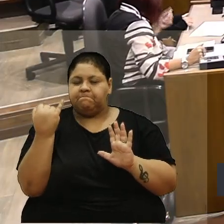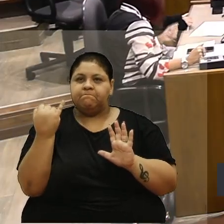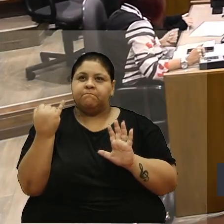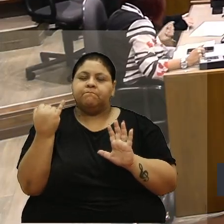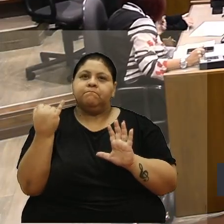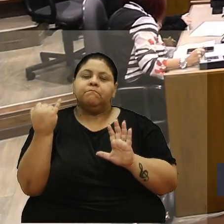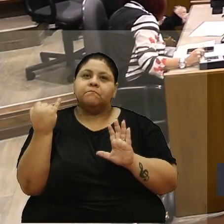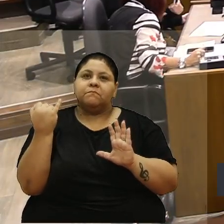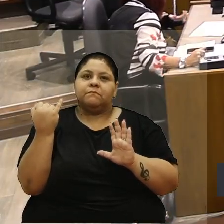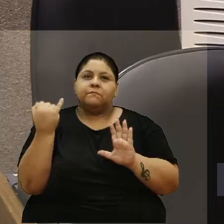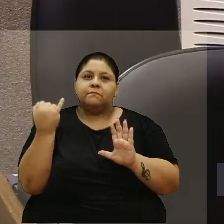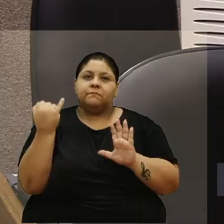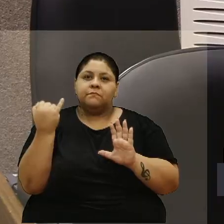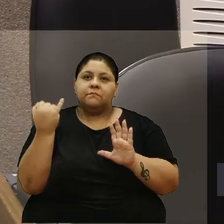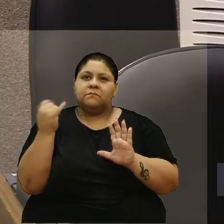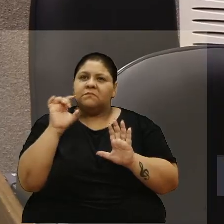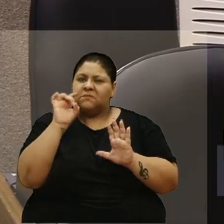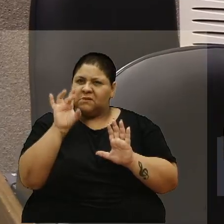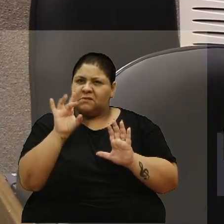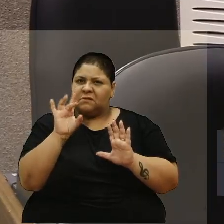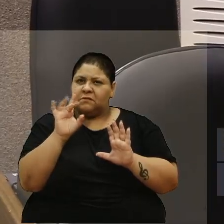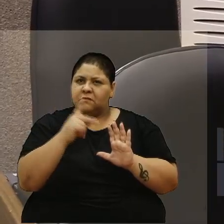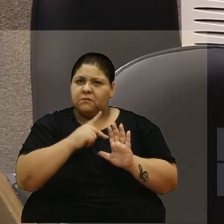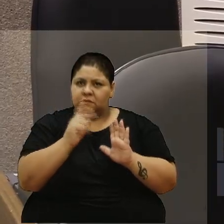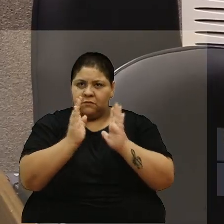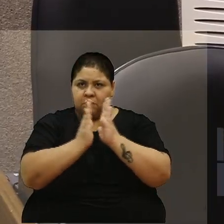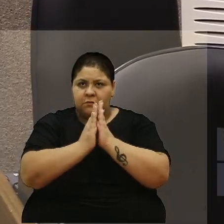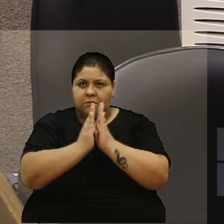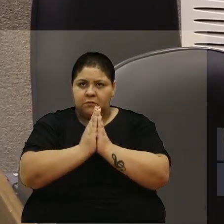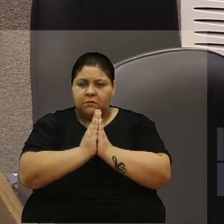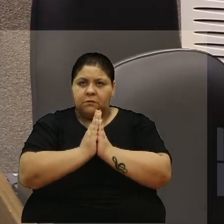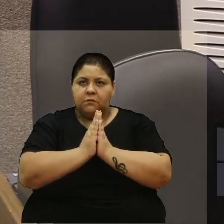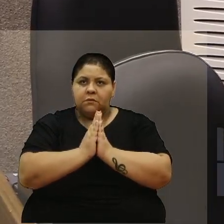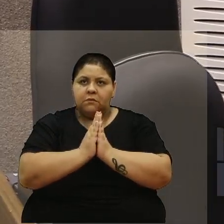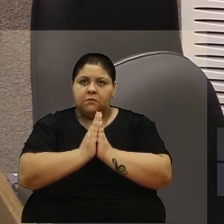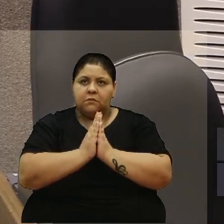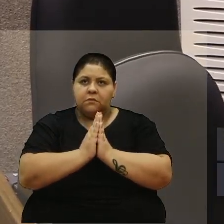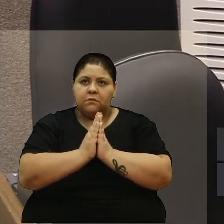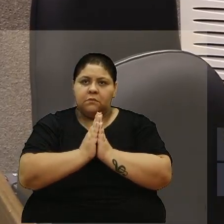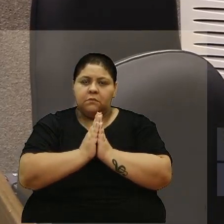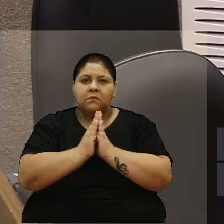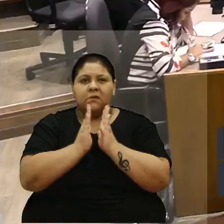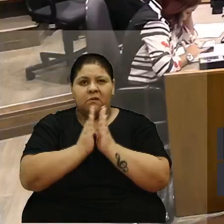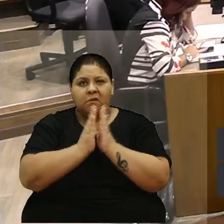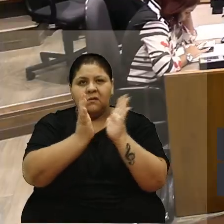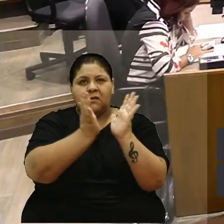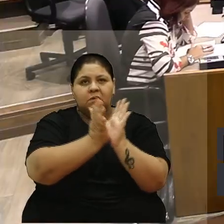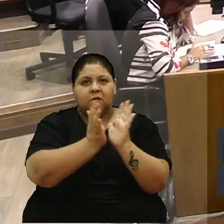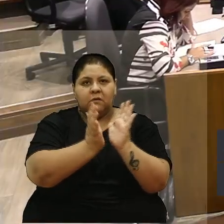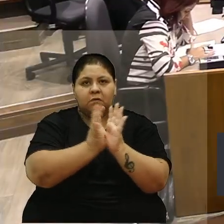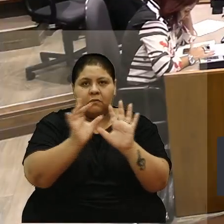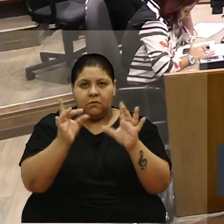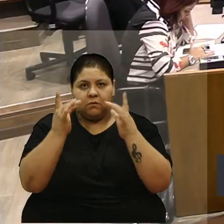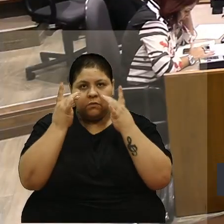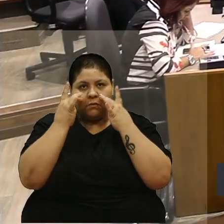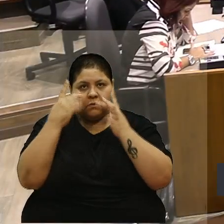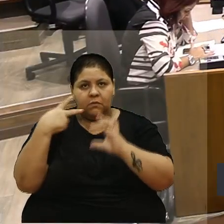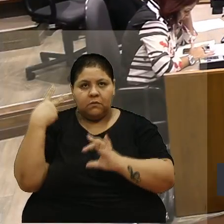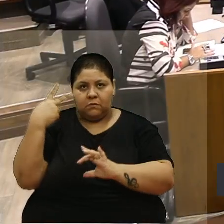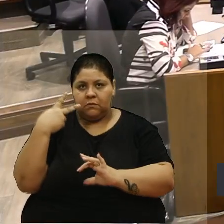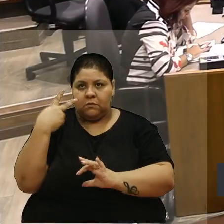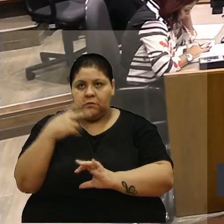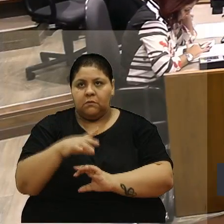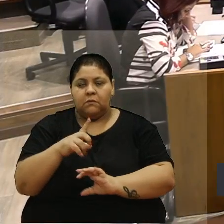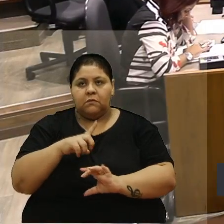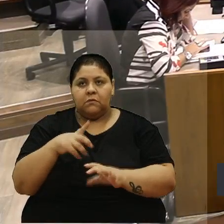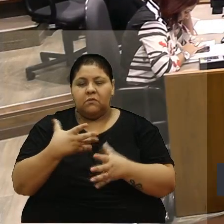é uma... Presidente, por favor. Só para... Por favor, colegas, vamos manter a atenção. É